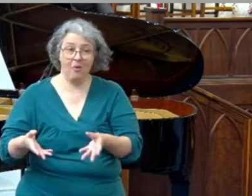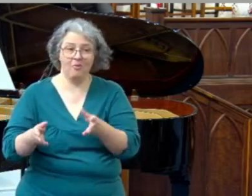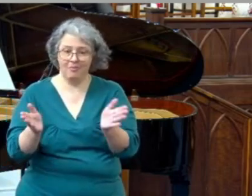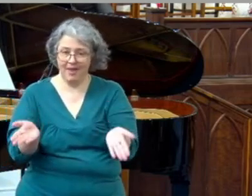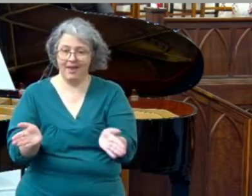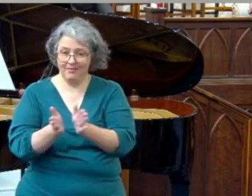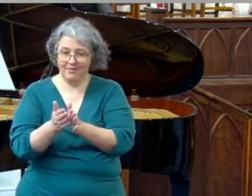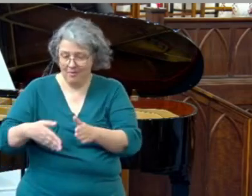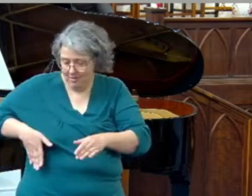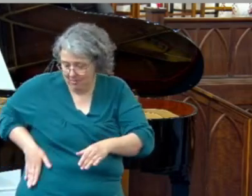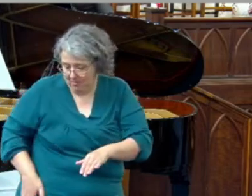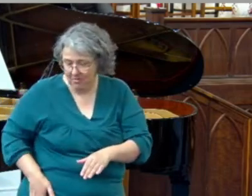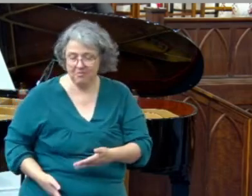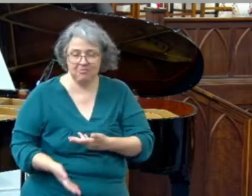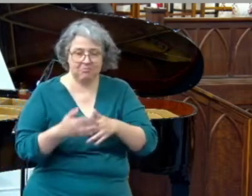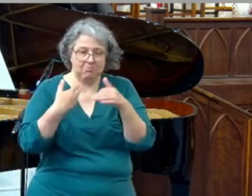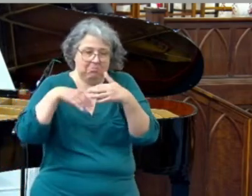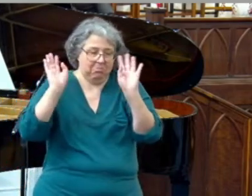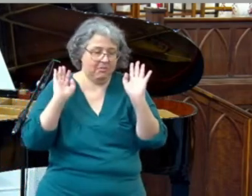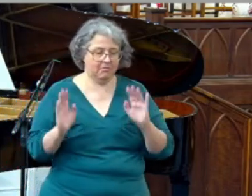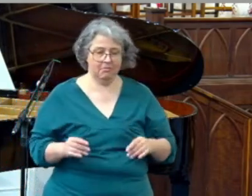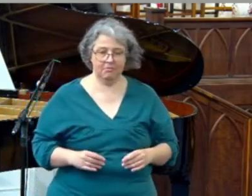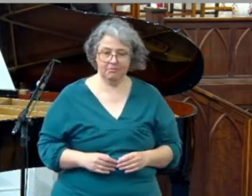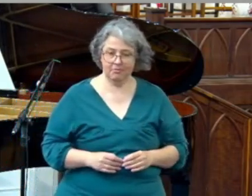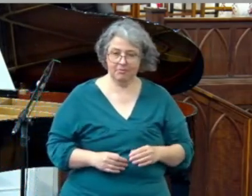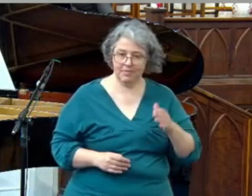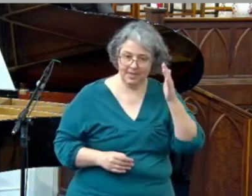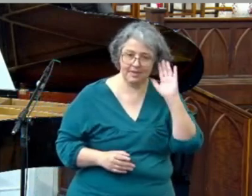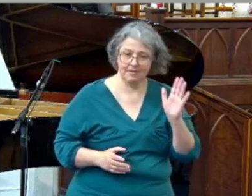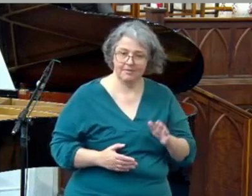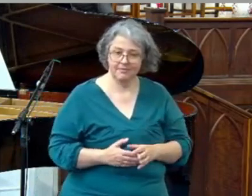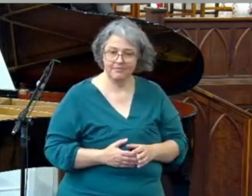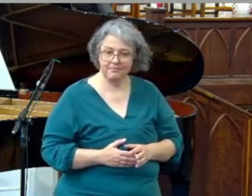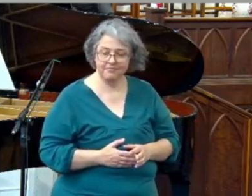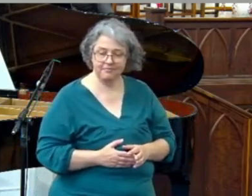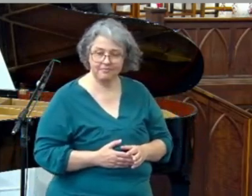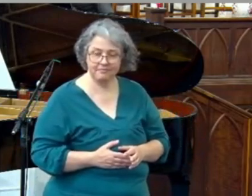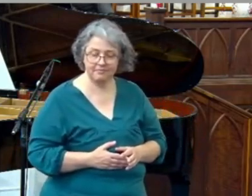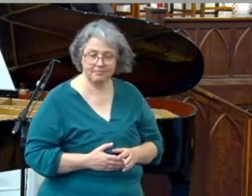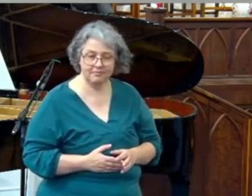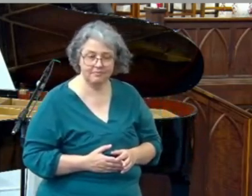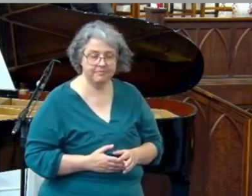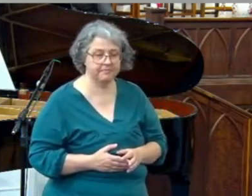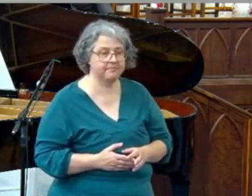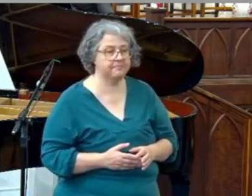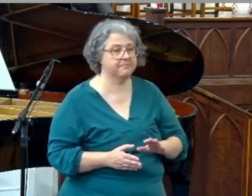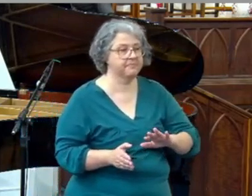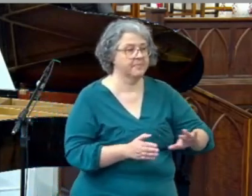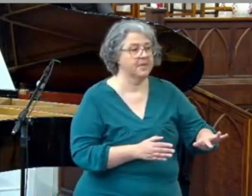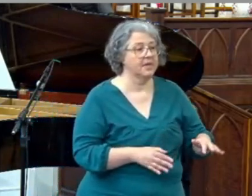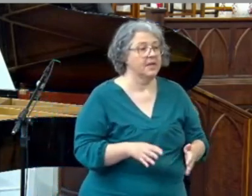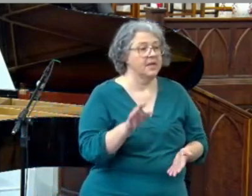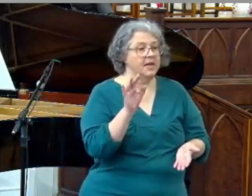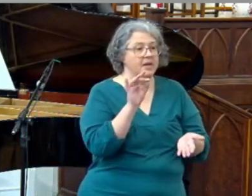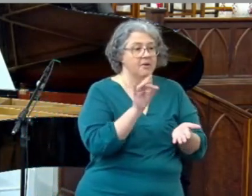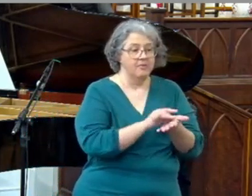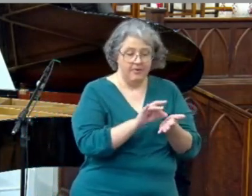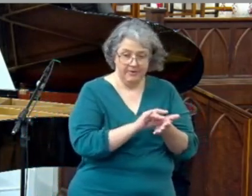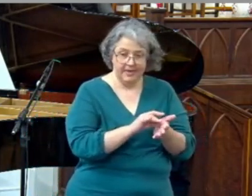que evangelizamos. Uma outra verdade do texto que